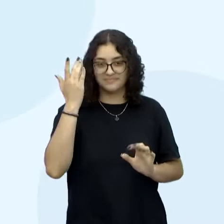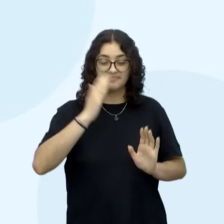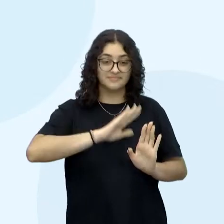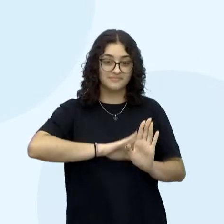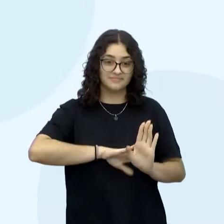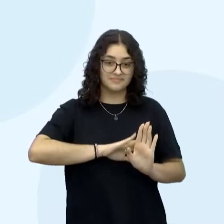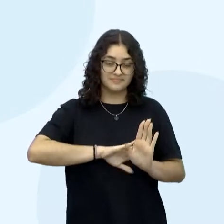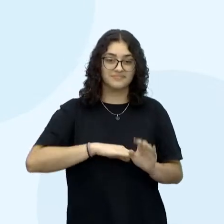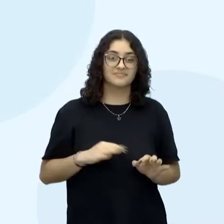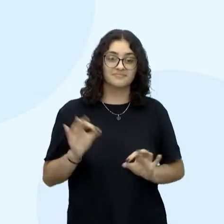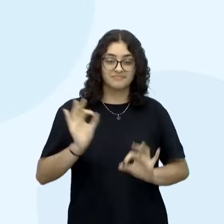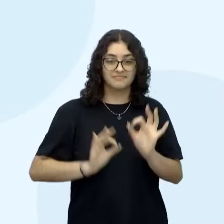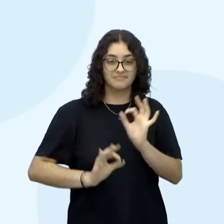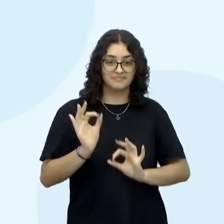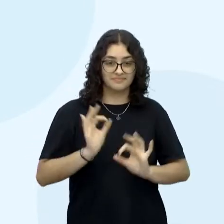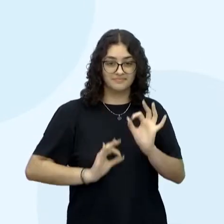aí